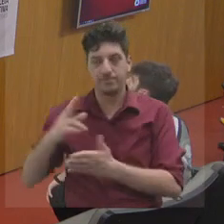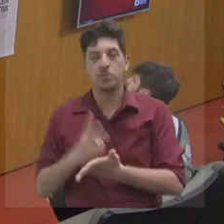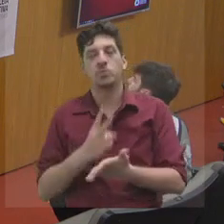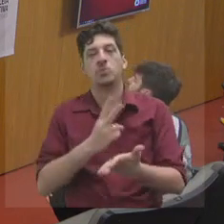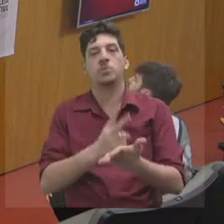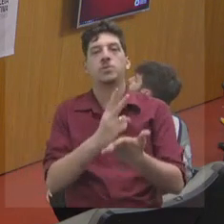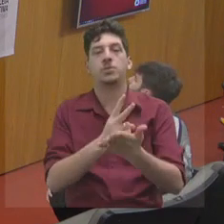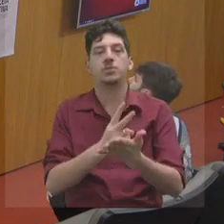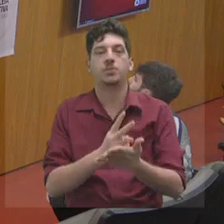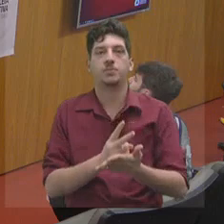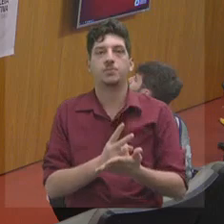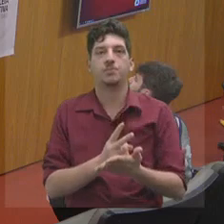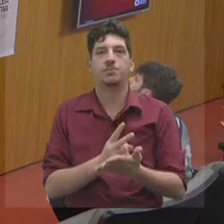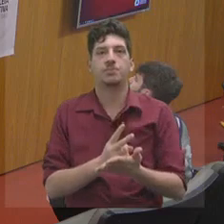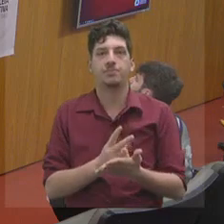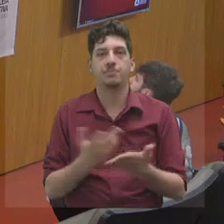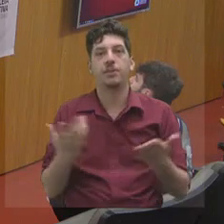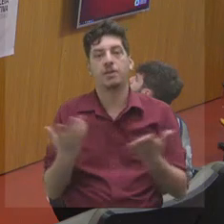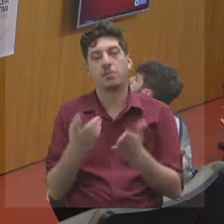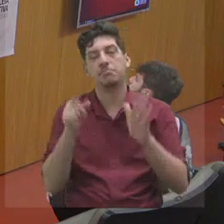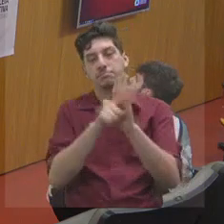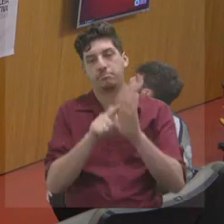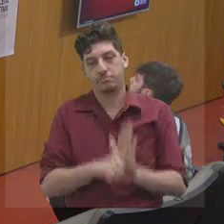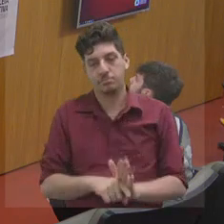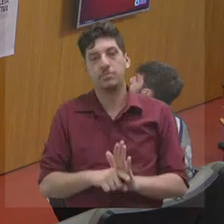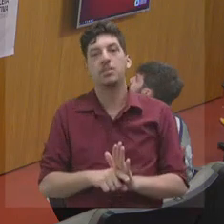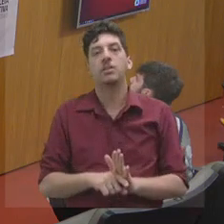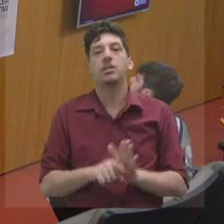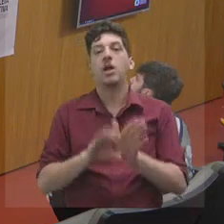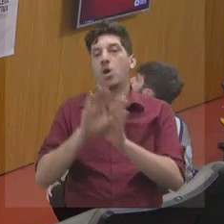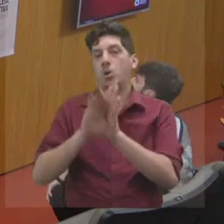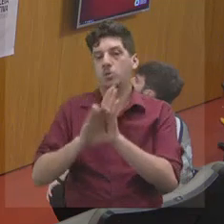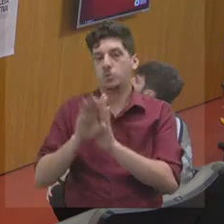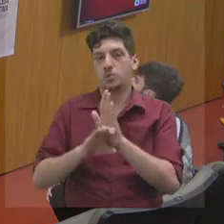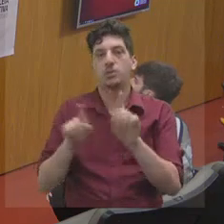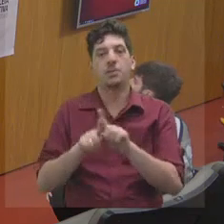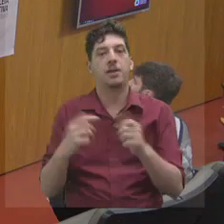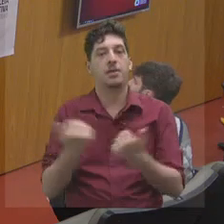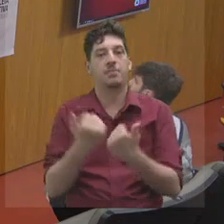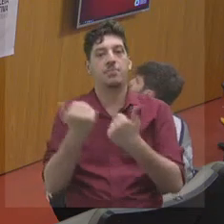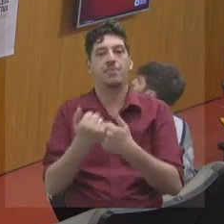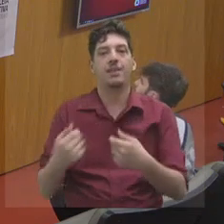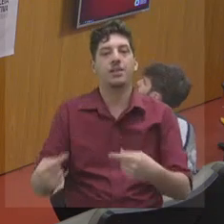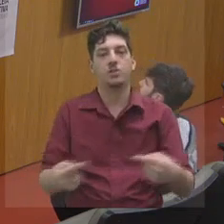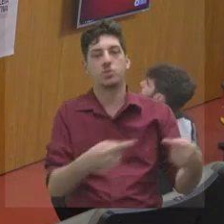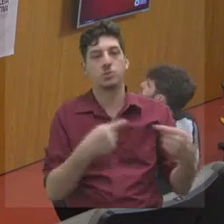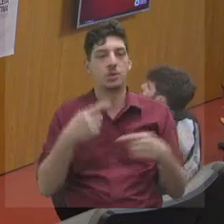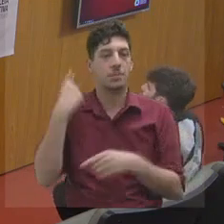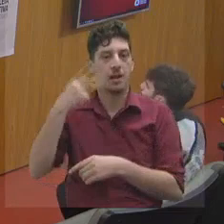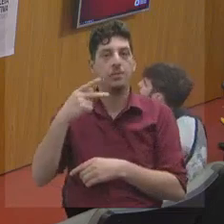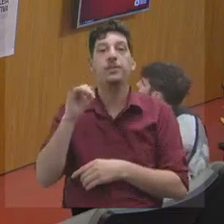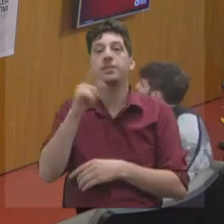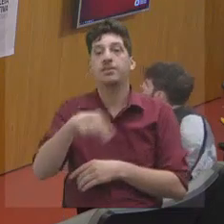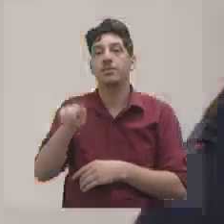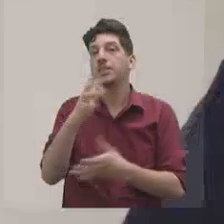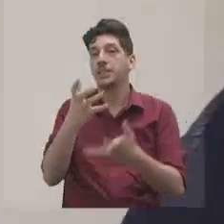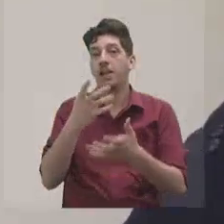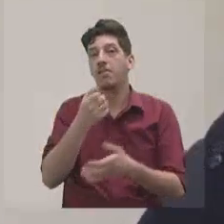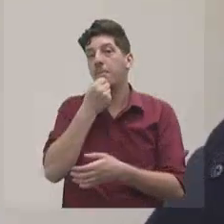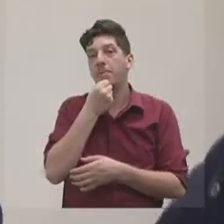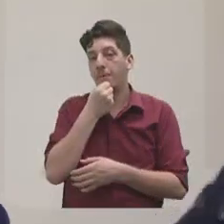nossas intervenções a consultoria tá colaborando nas inscrições parlamentares quem deseja fazer o uso da palavra